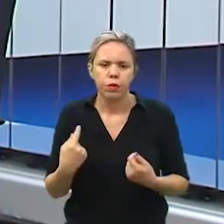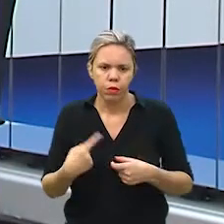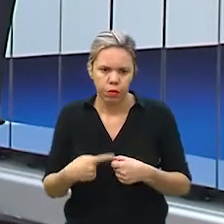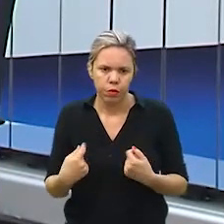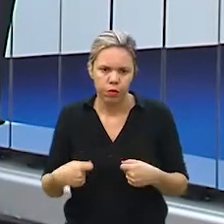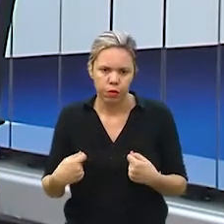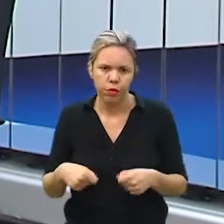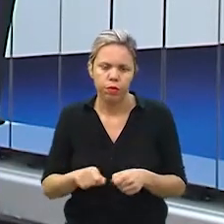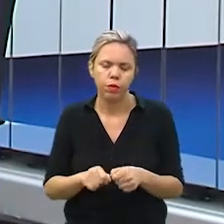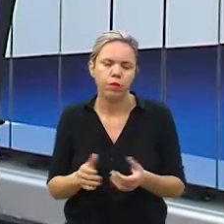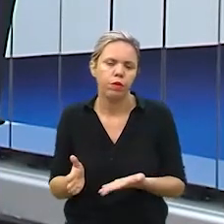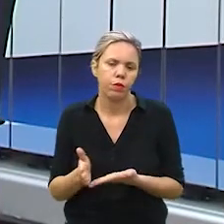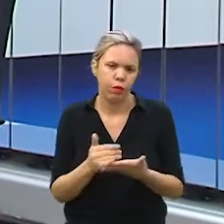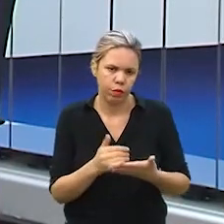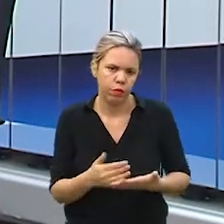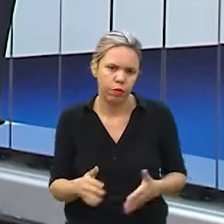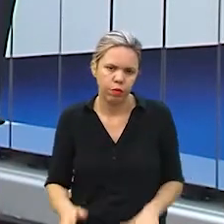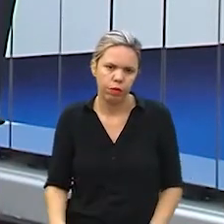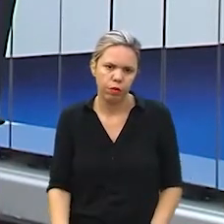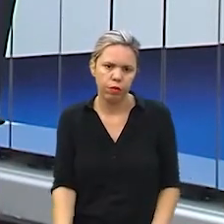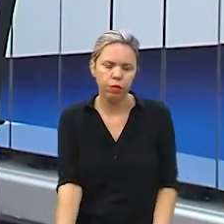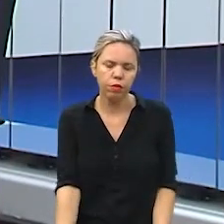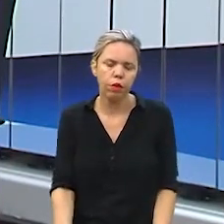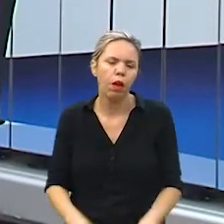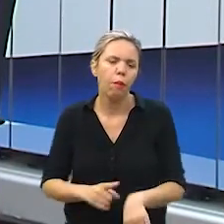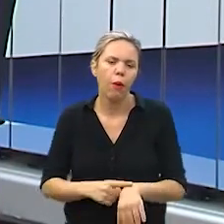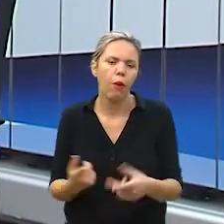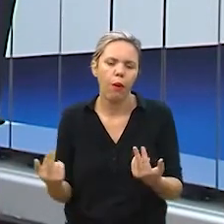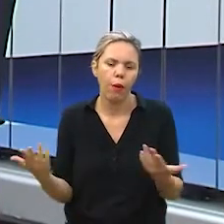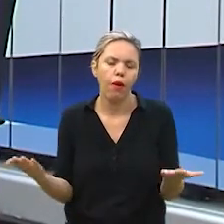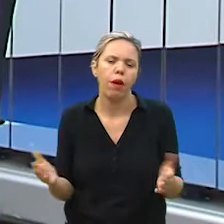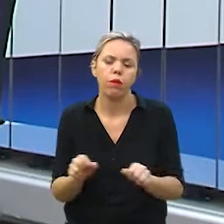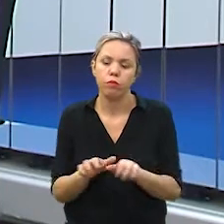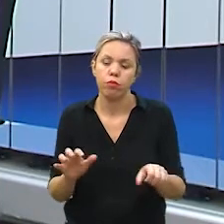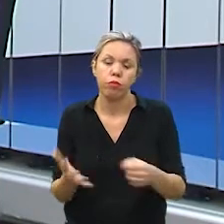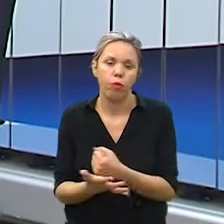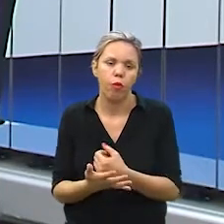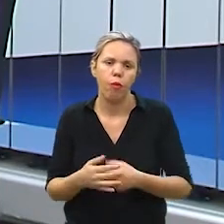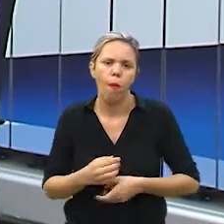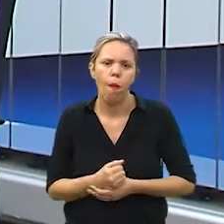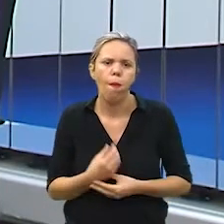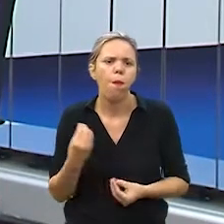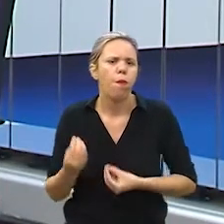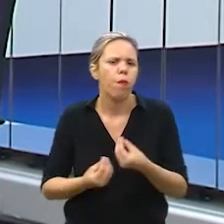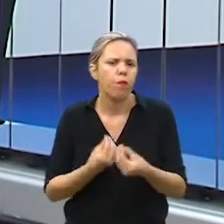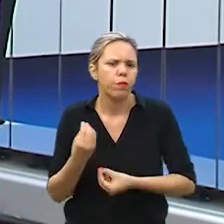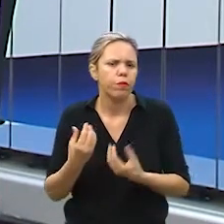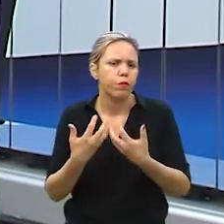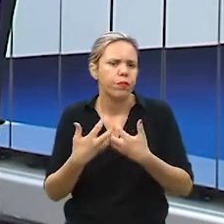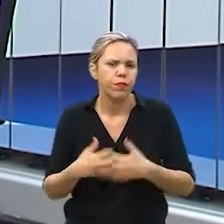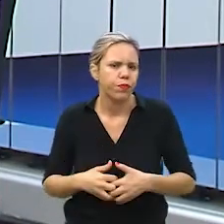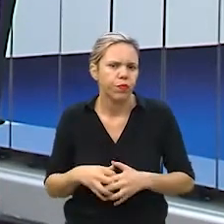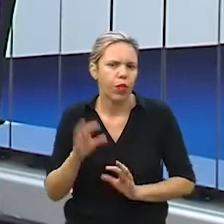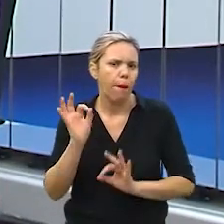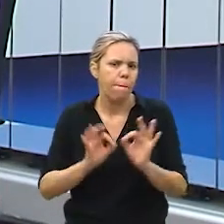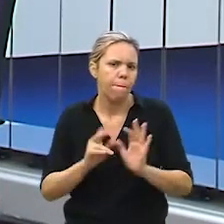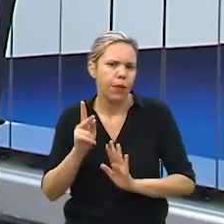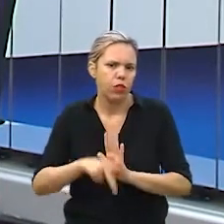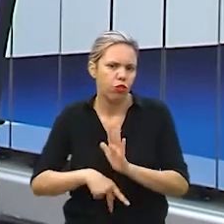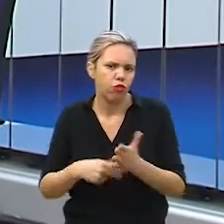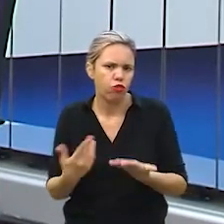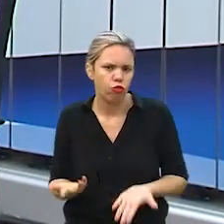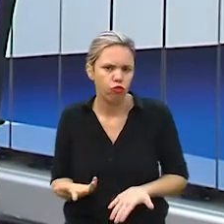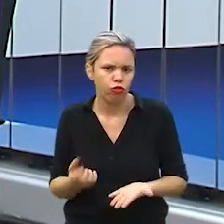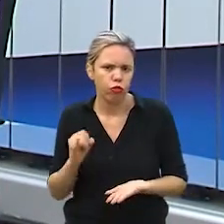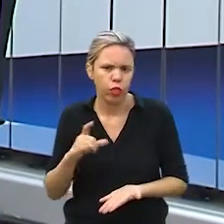ele acaba arrecadando, mas que em um momento como pandemia, como é que funciona este planejamento